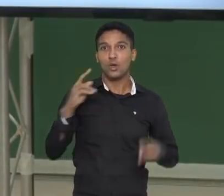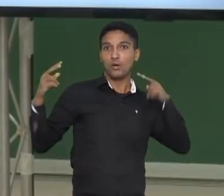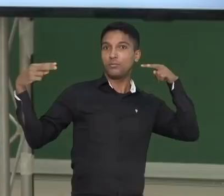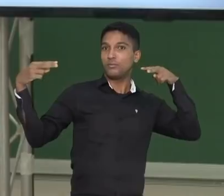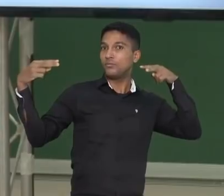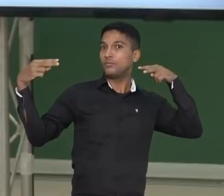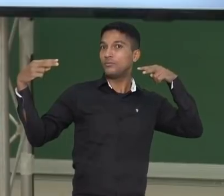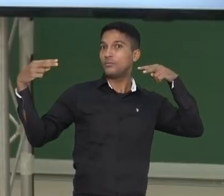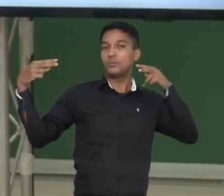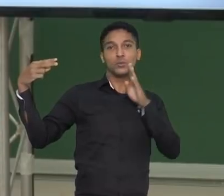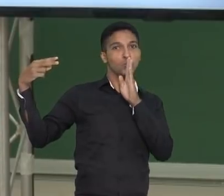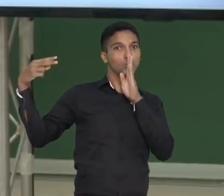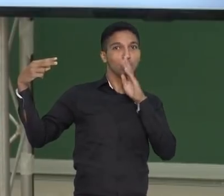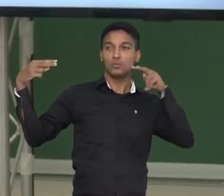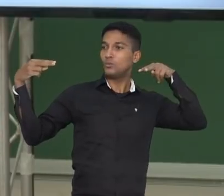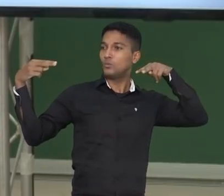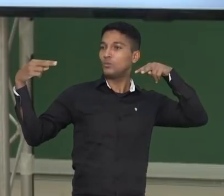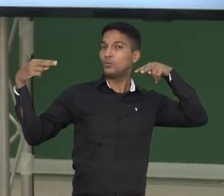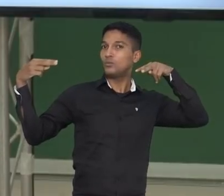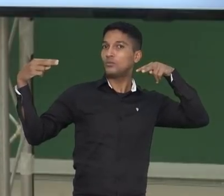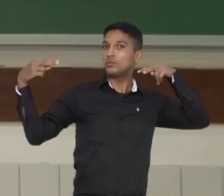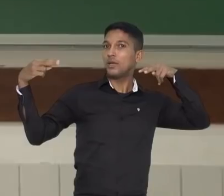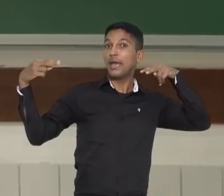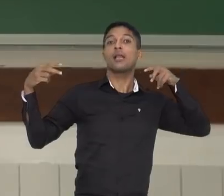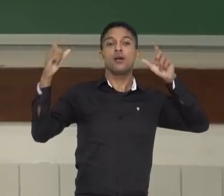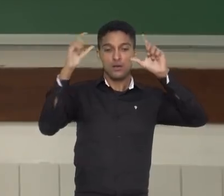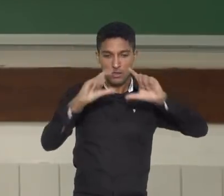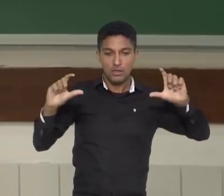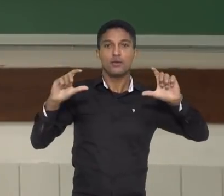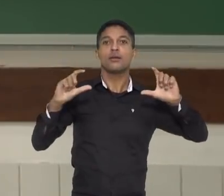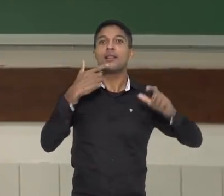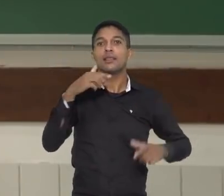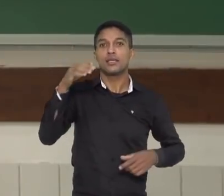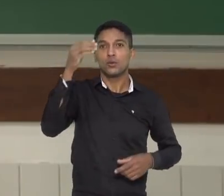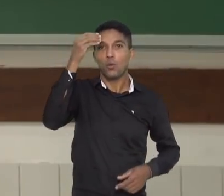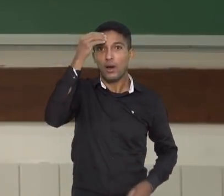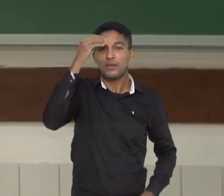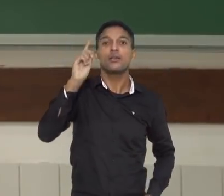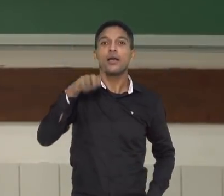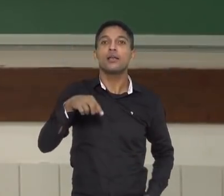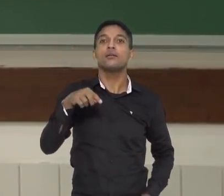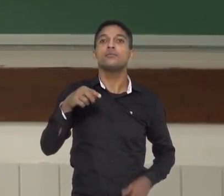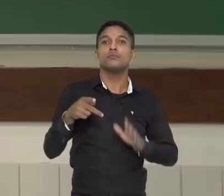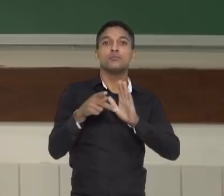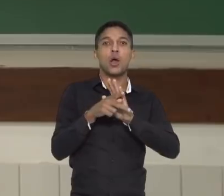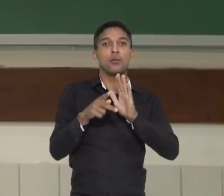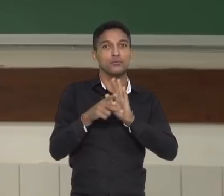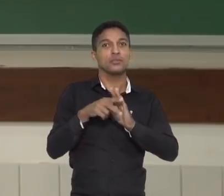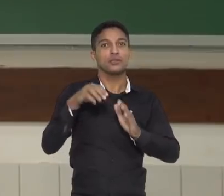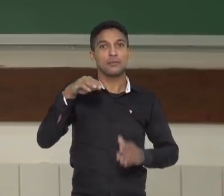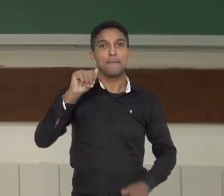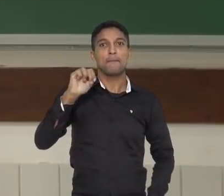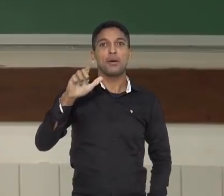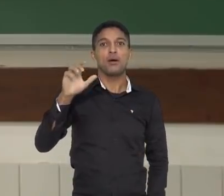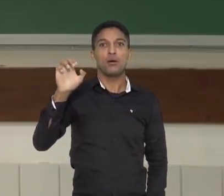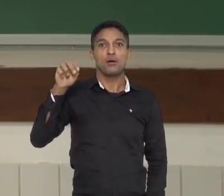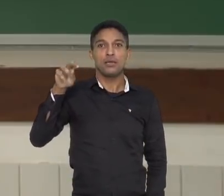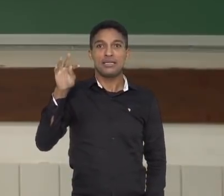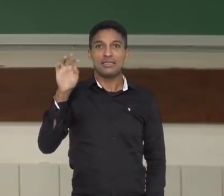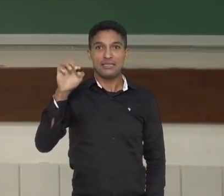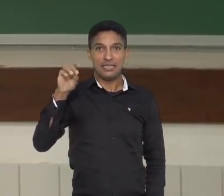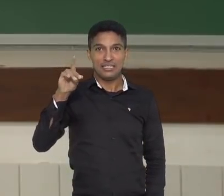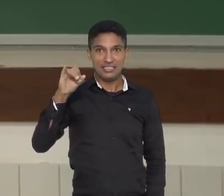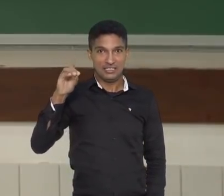linguagem é uma fonte de mal-entendidos? O que você entendeu por essa afirmação? Essa, pessoal, é uma